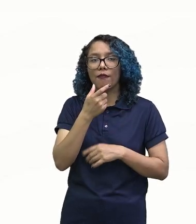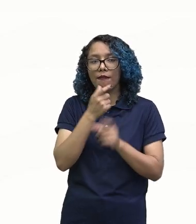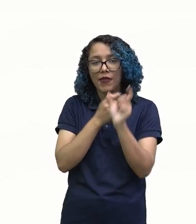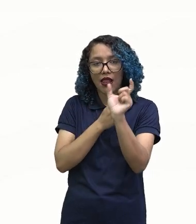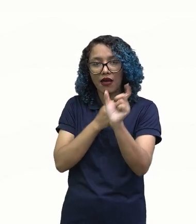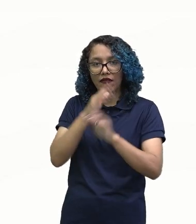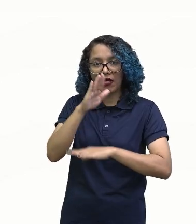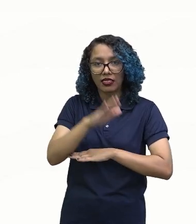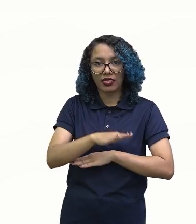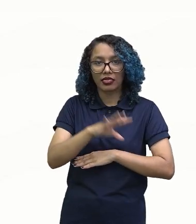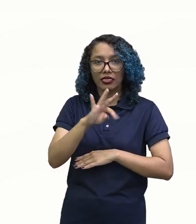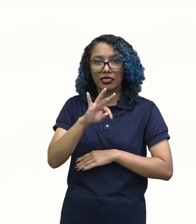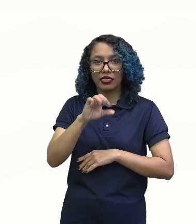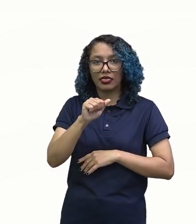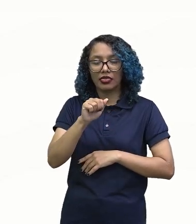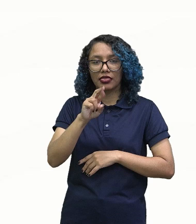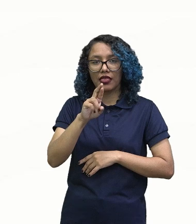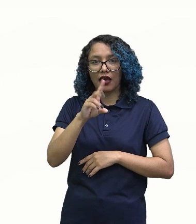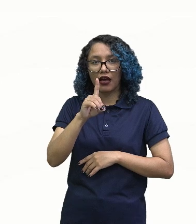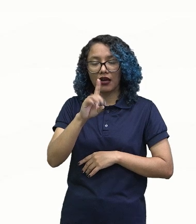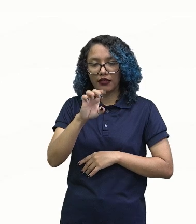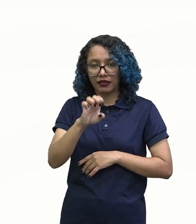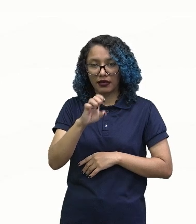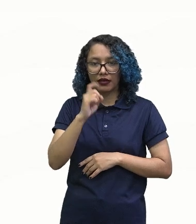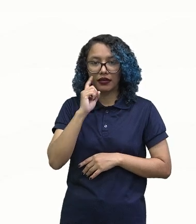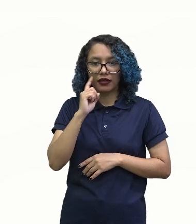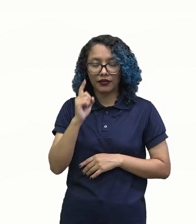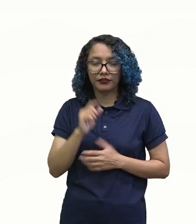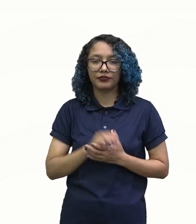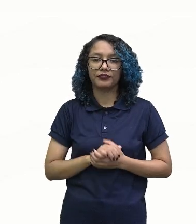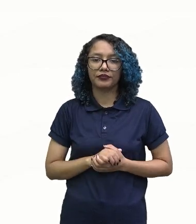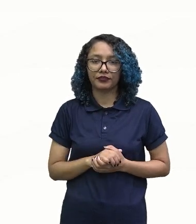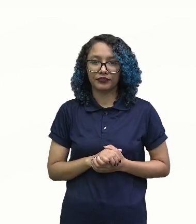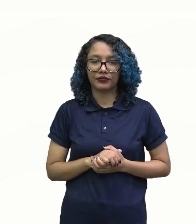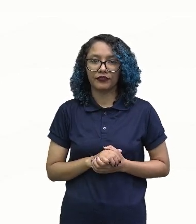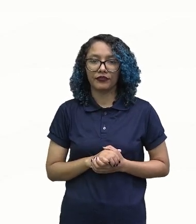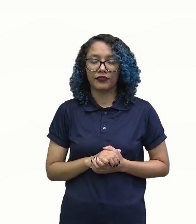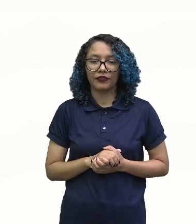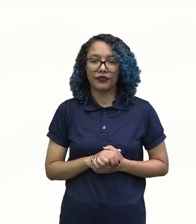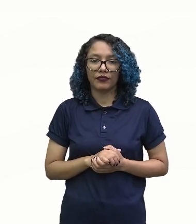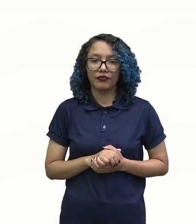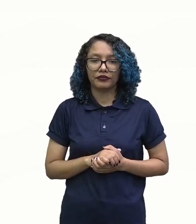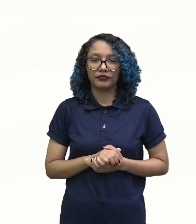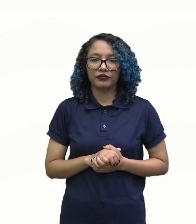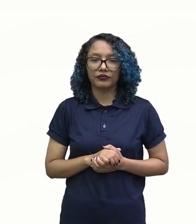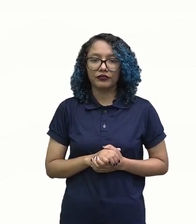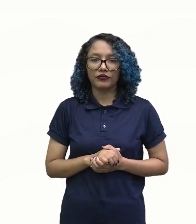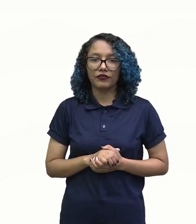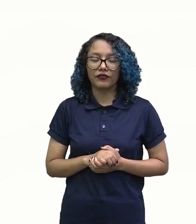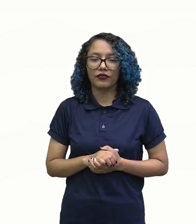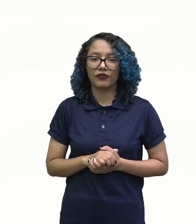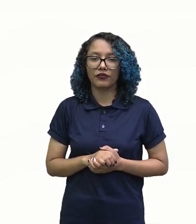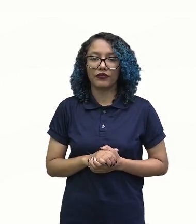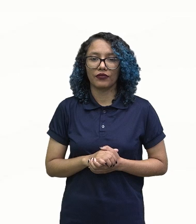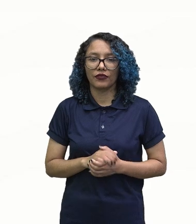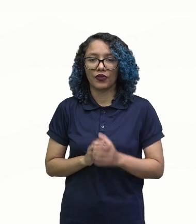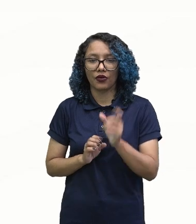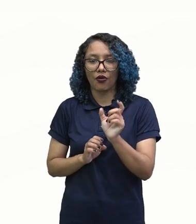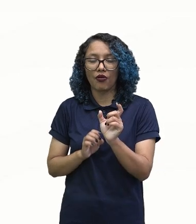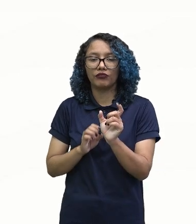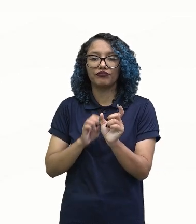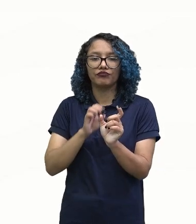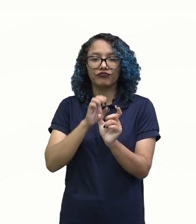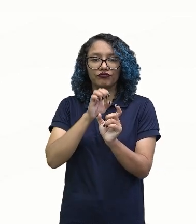aqui. Então, esse ezinho aqui, ele sumiu, né, da palavra tarde para